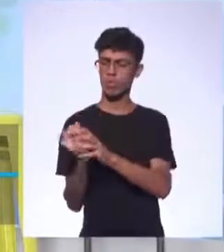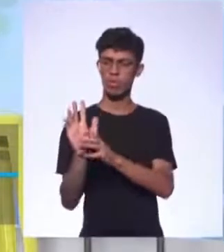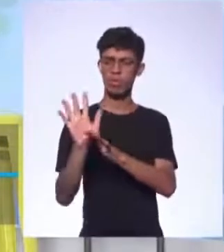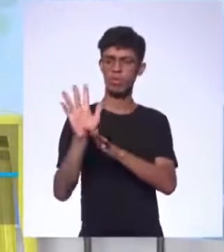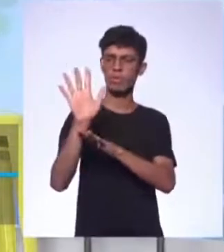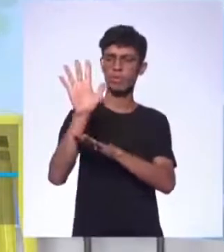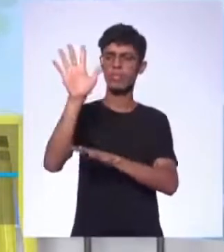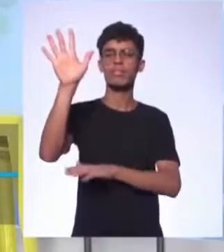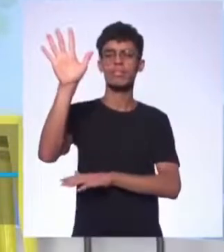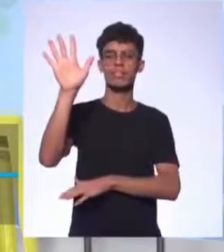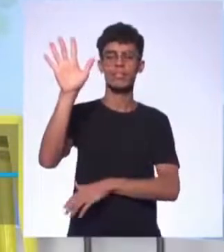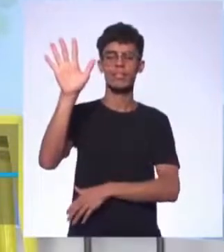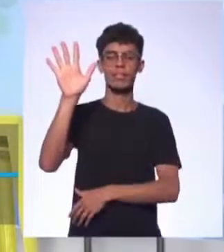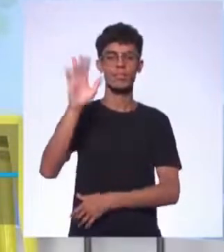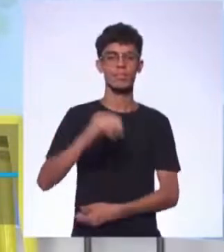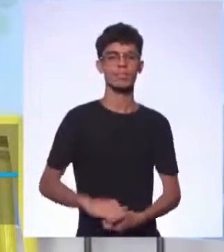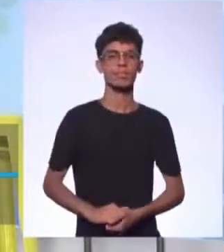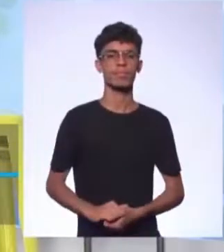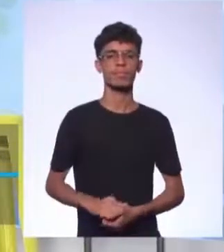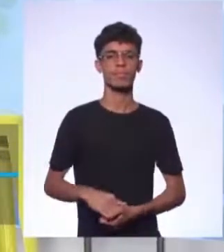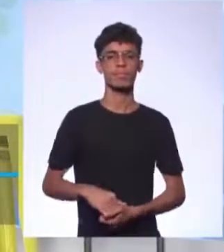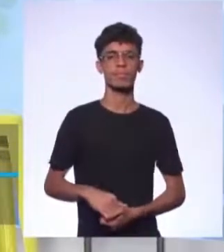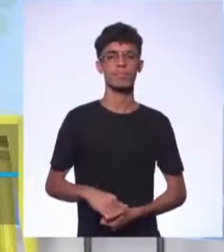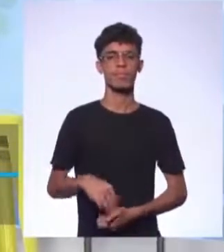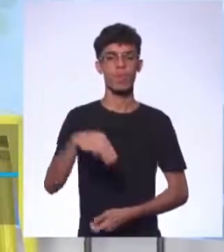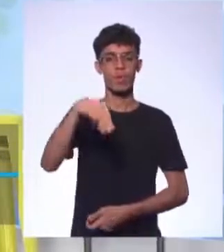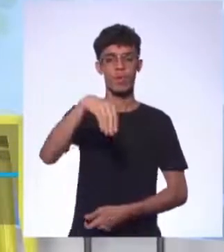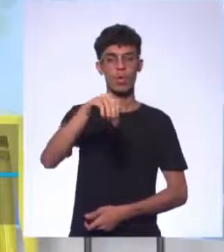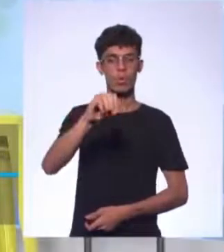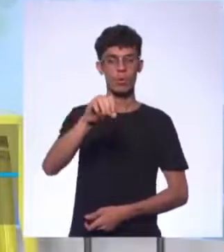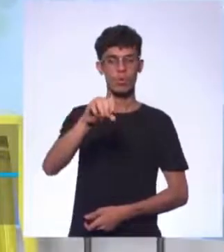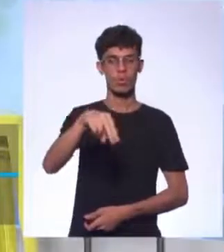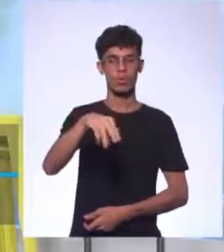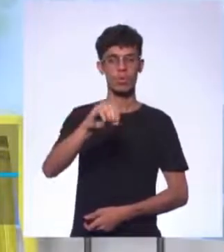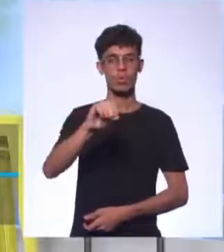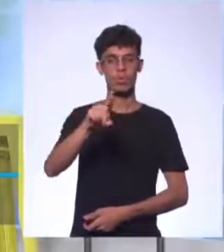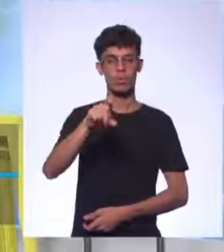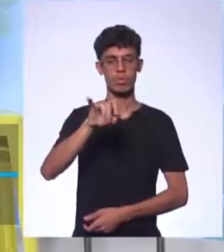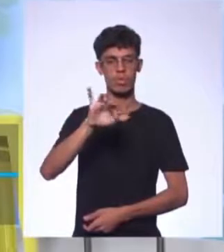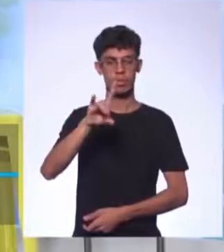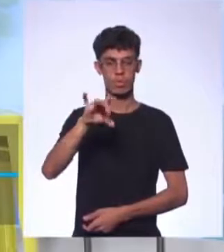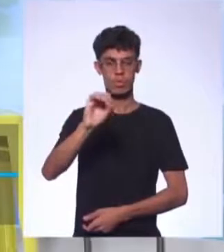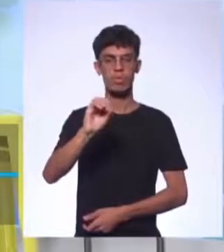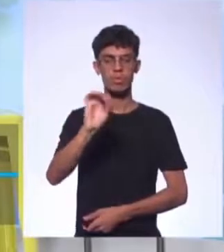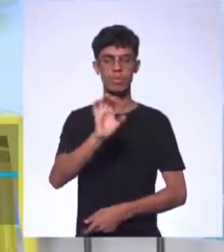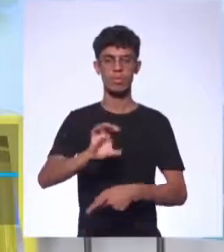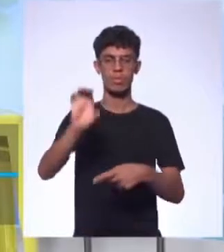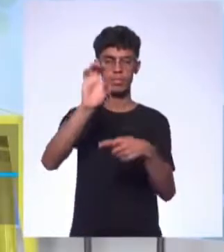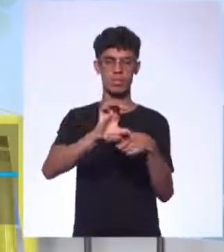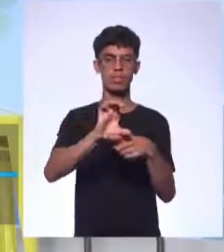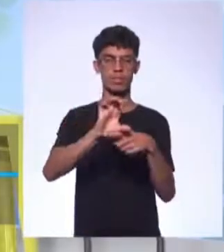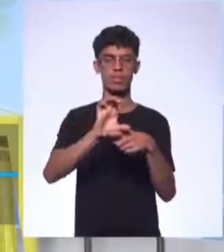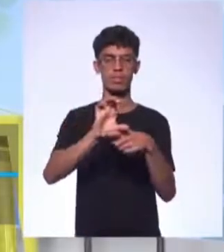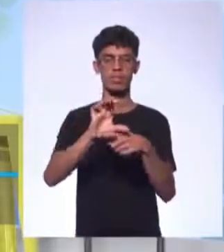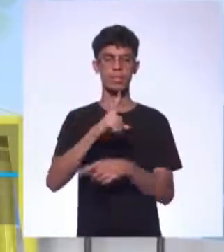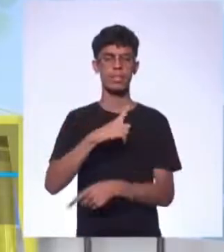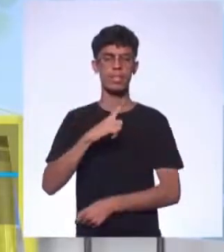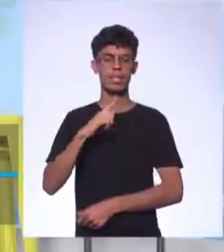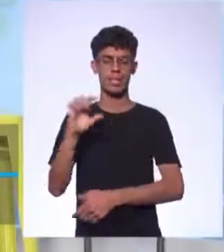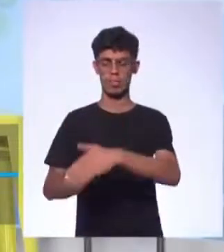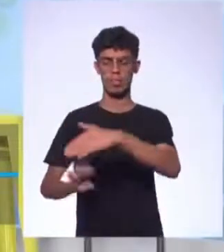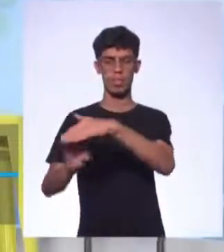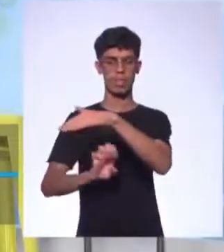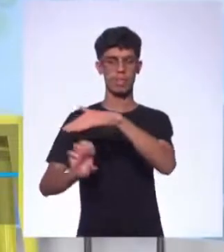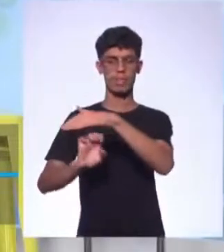nós temos o monóxido de carbono, ele também, né, além de ser eliminado pelas chaminés, ele